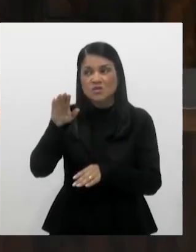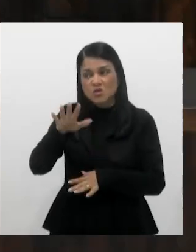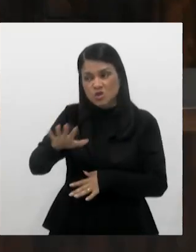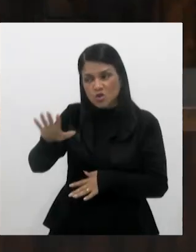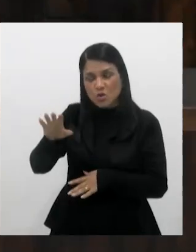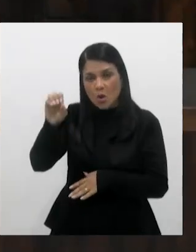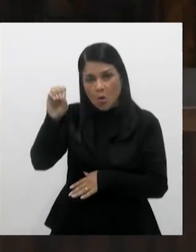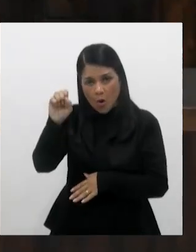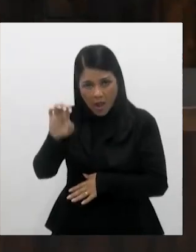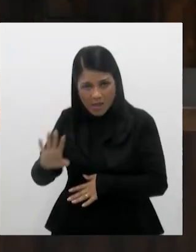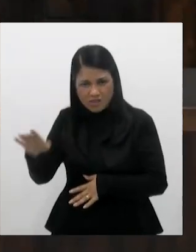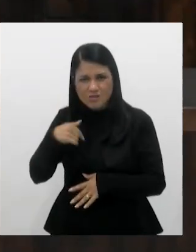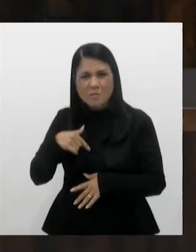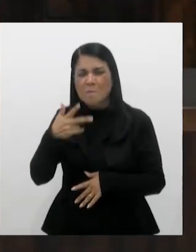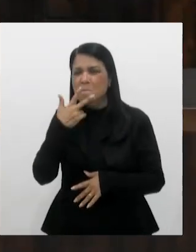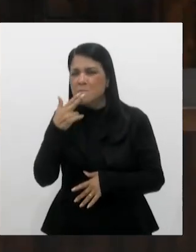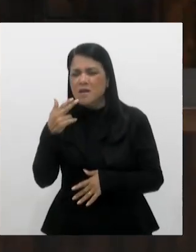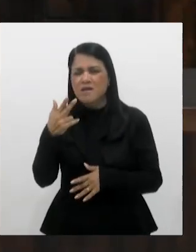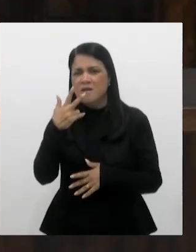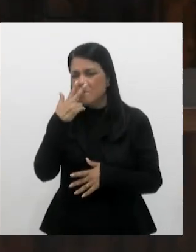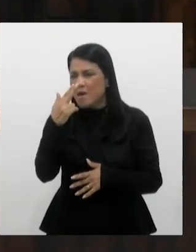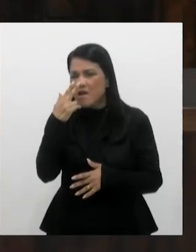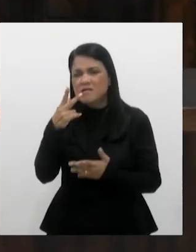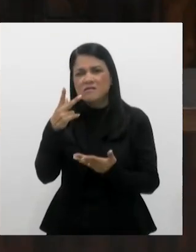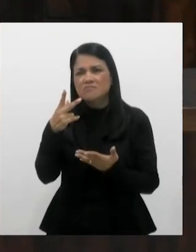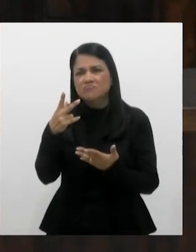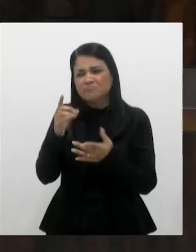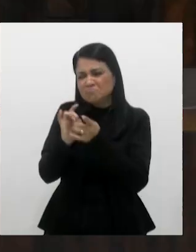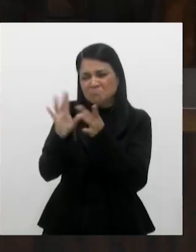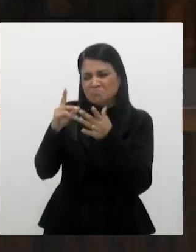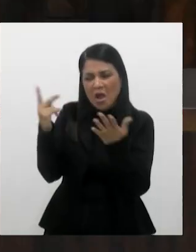já até deixam acontecer, né, o executivo, para que possa o